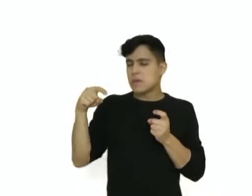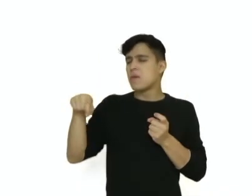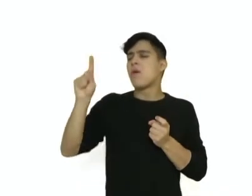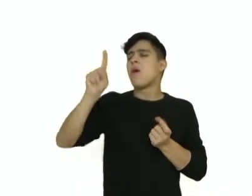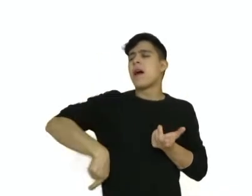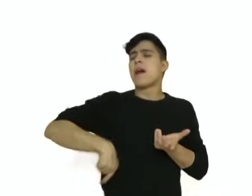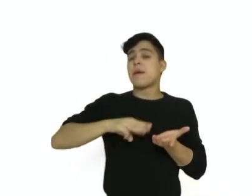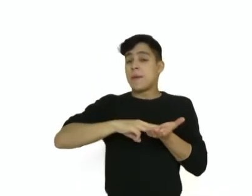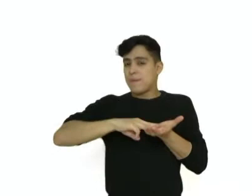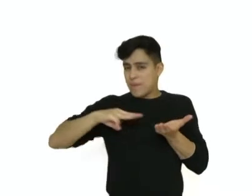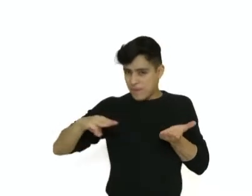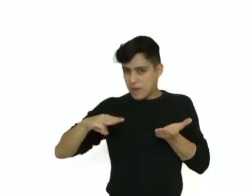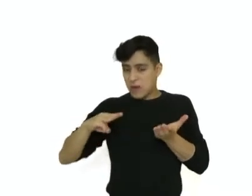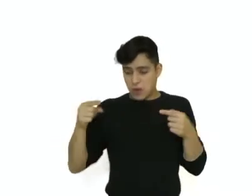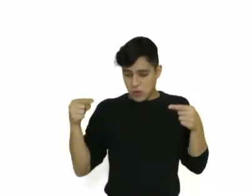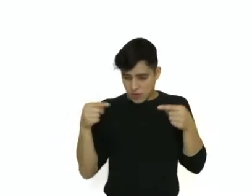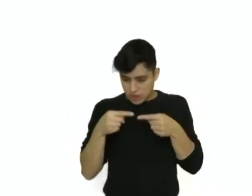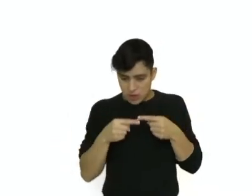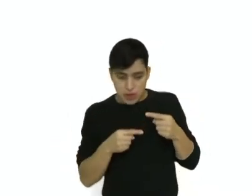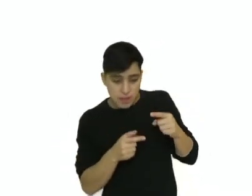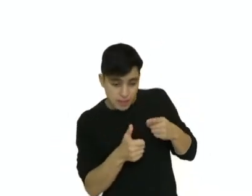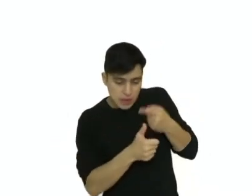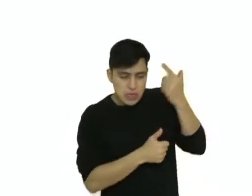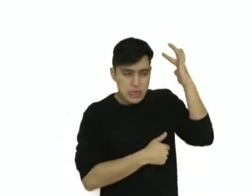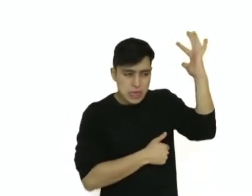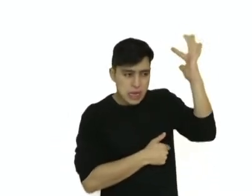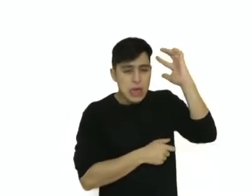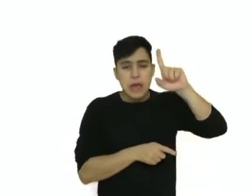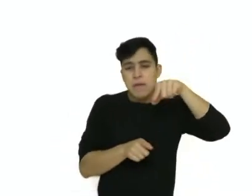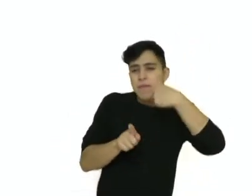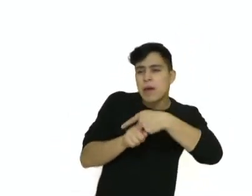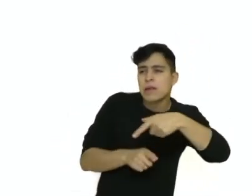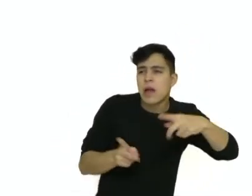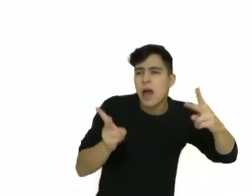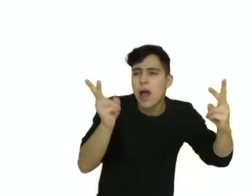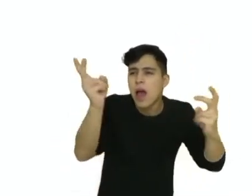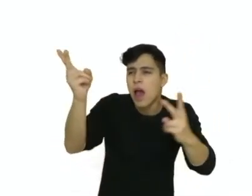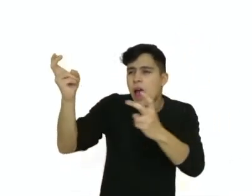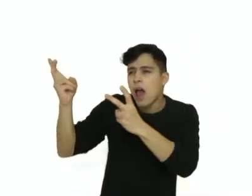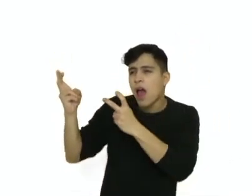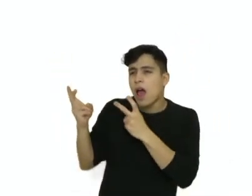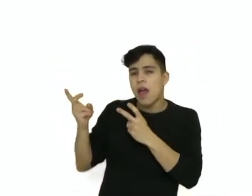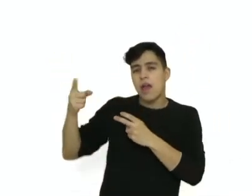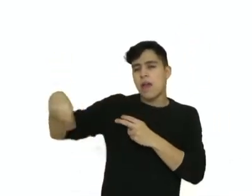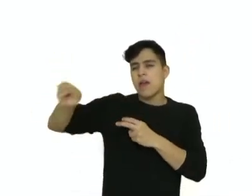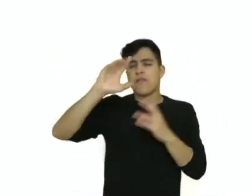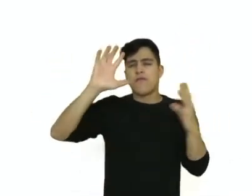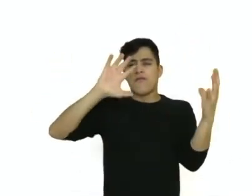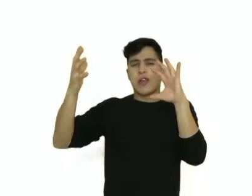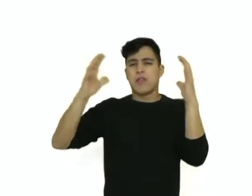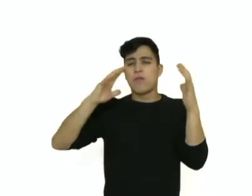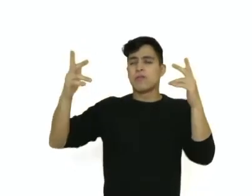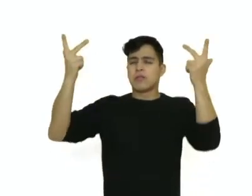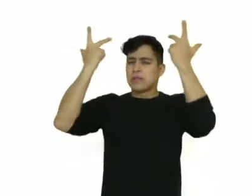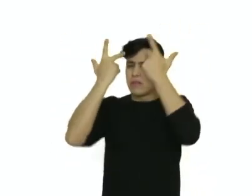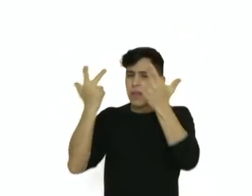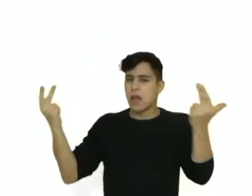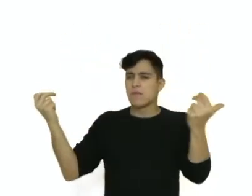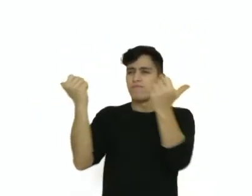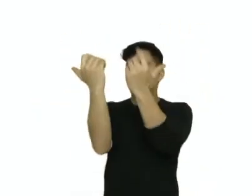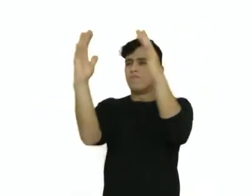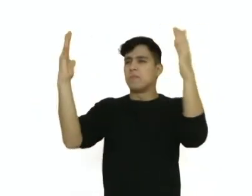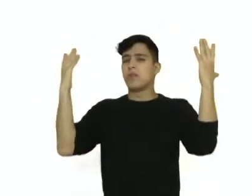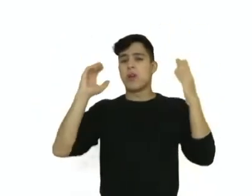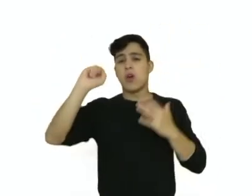combinação entre o raciocínio e a observação dos mais diversos fenômenos naturais e filosóficos. Os